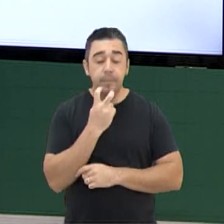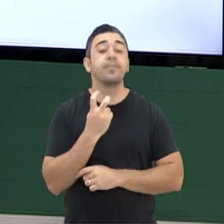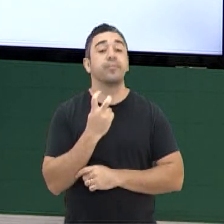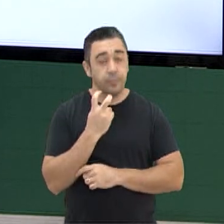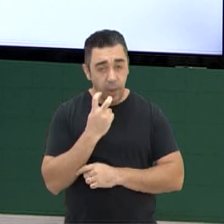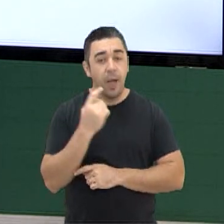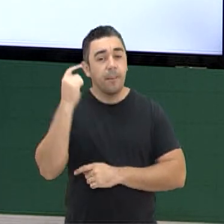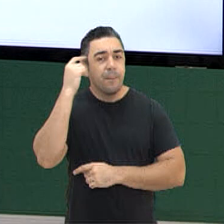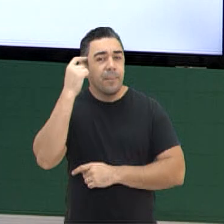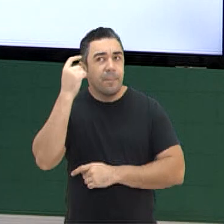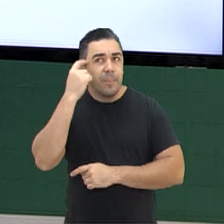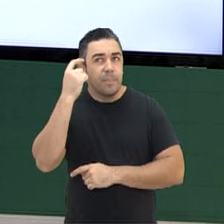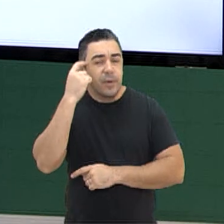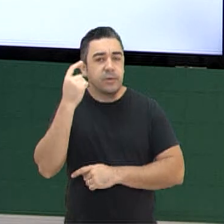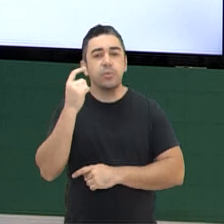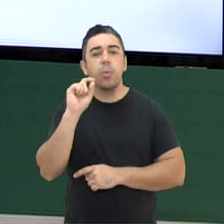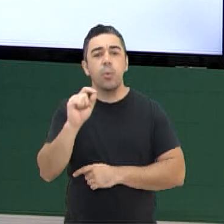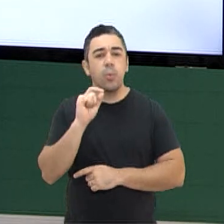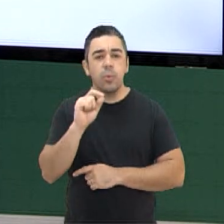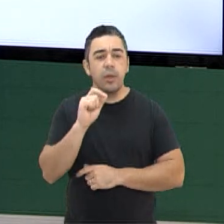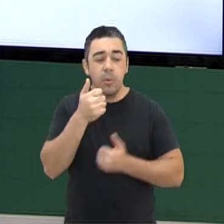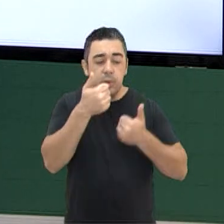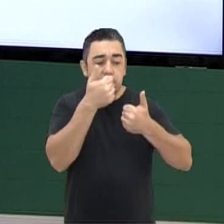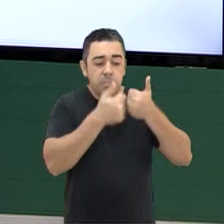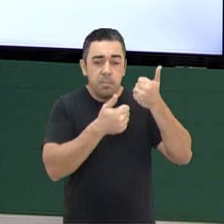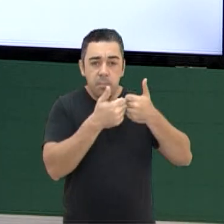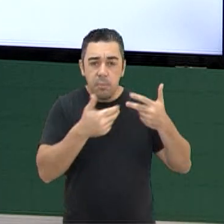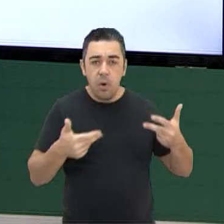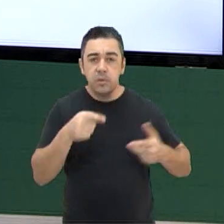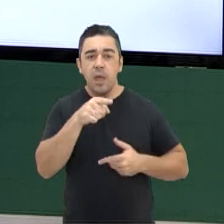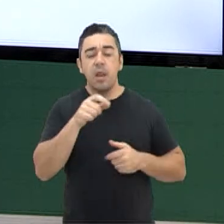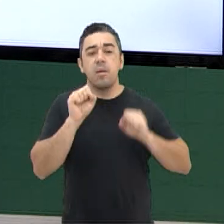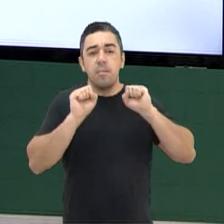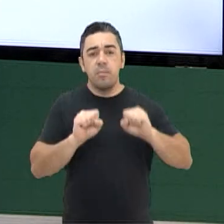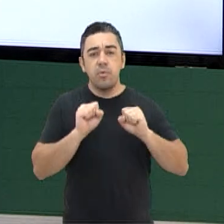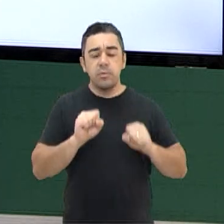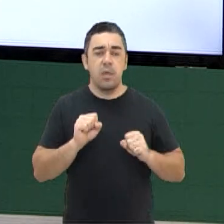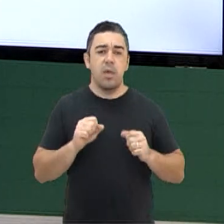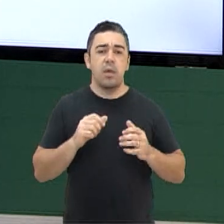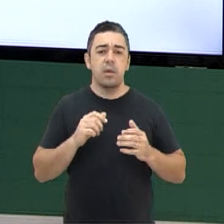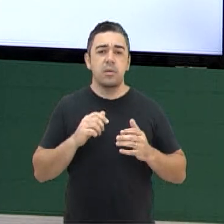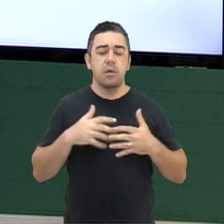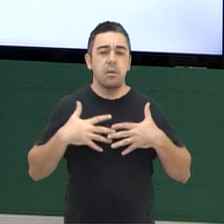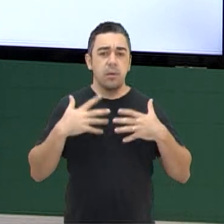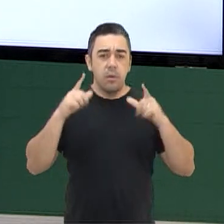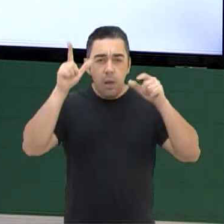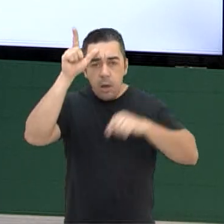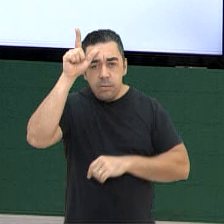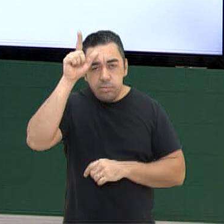foi pensado uma modalidade esportiva para que eles pudessem se socializar.